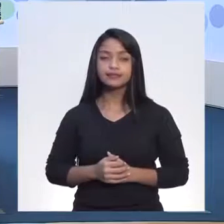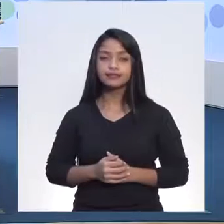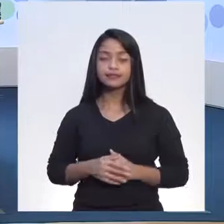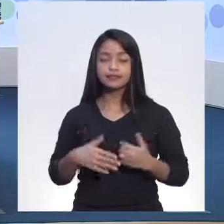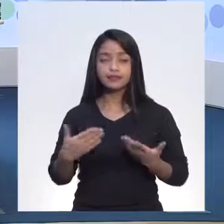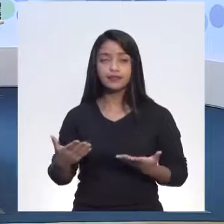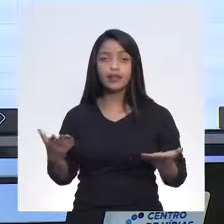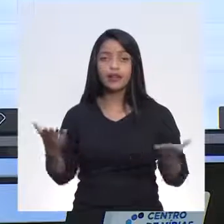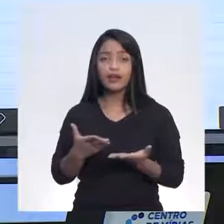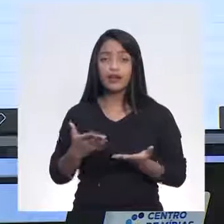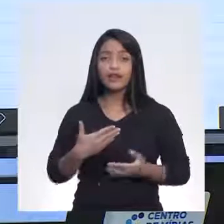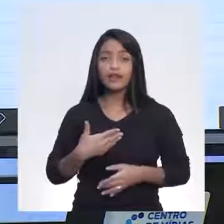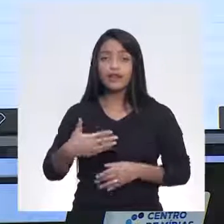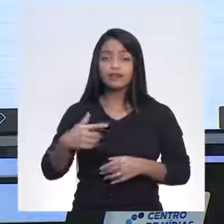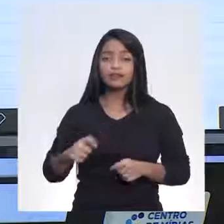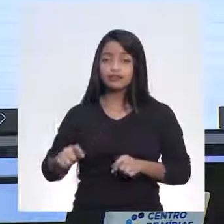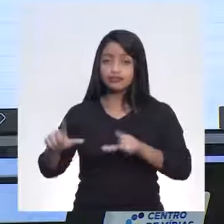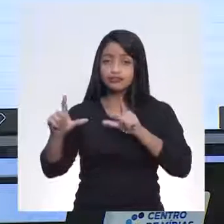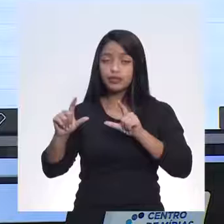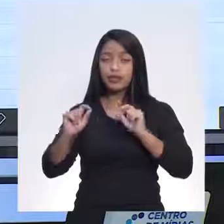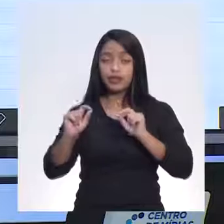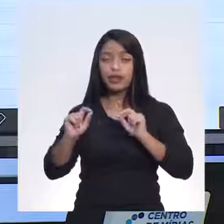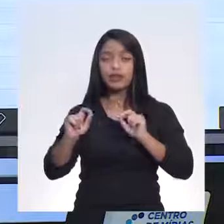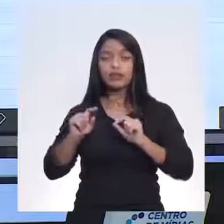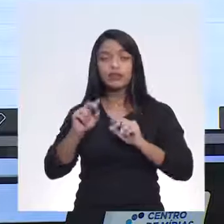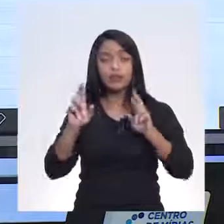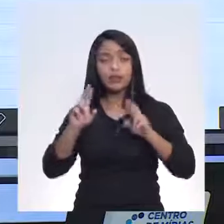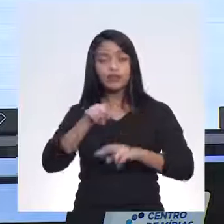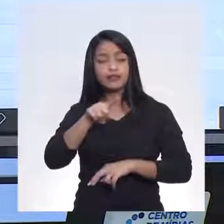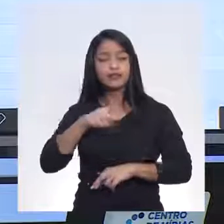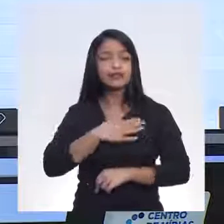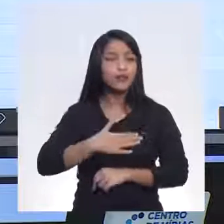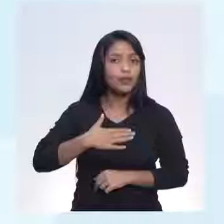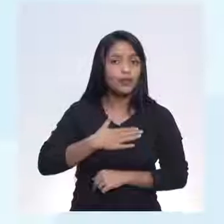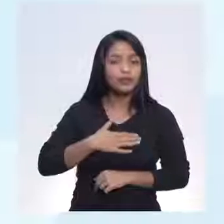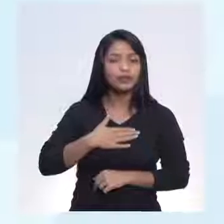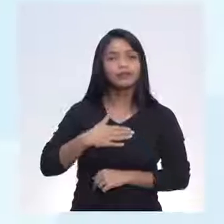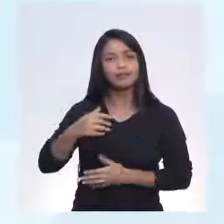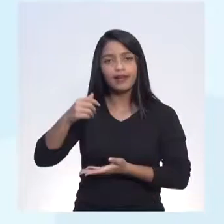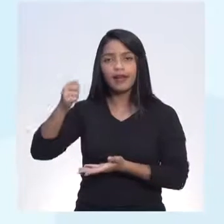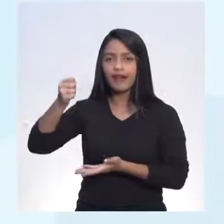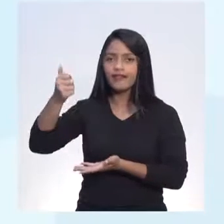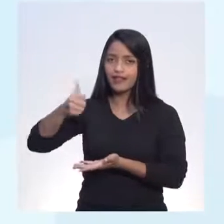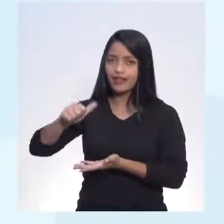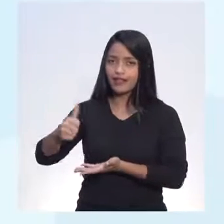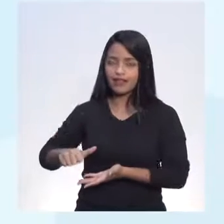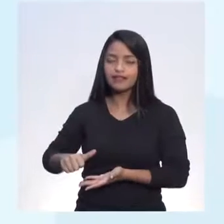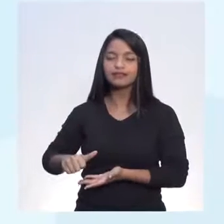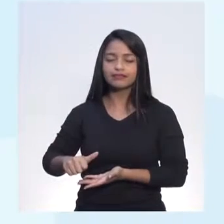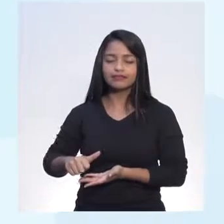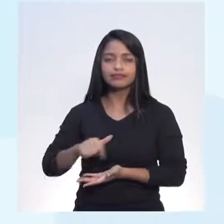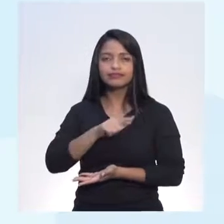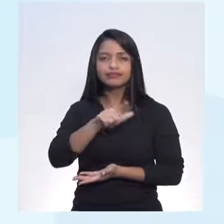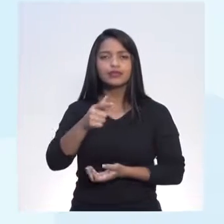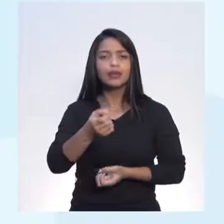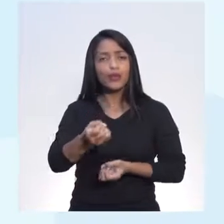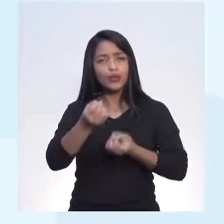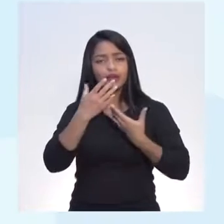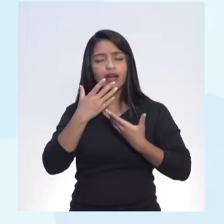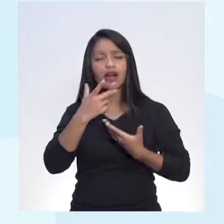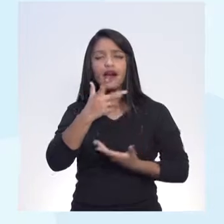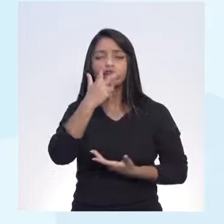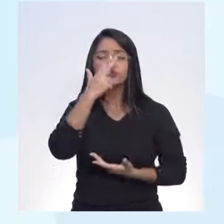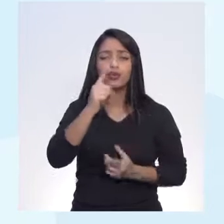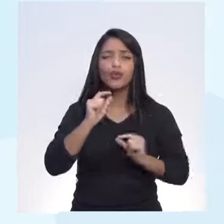Na telinha de vocês vai aparecer, espero que vocês tenham gostado dessa aula. Coloquem lá a avaliação de vocês, né? Então, conte o que você achou dessa